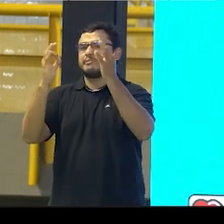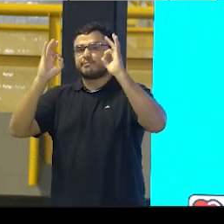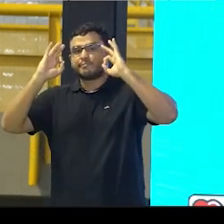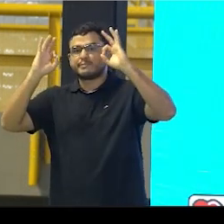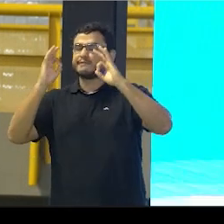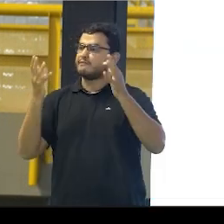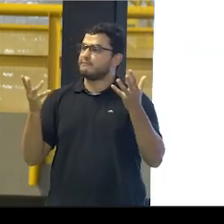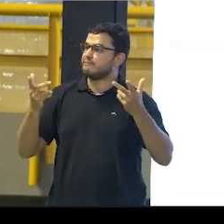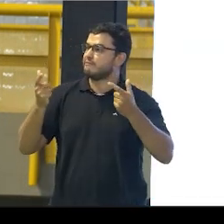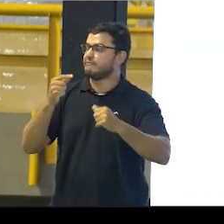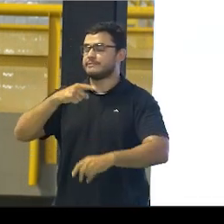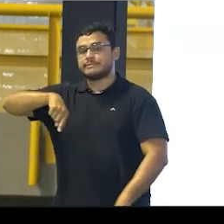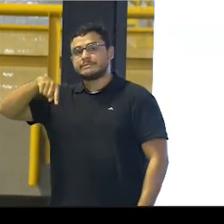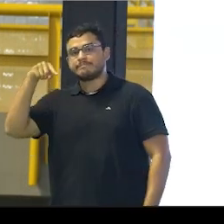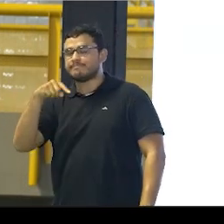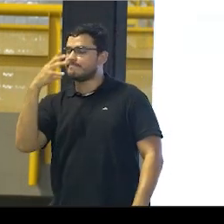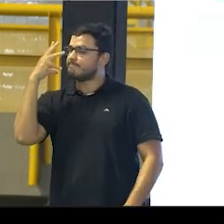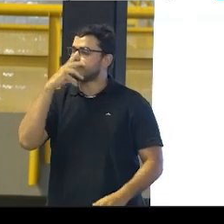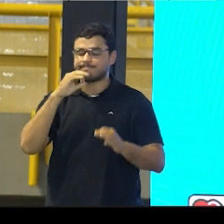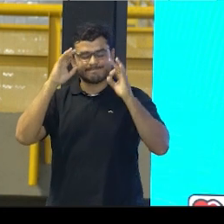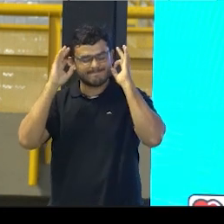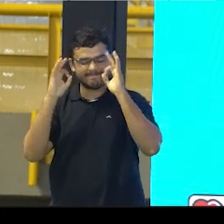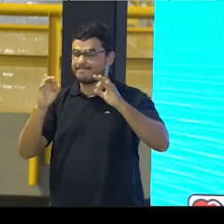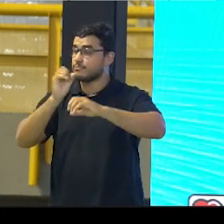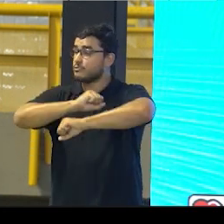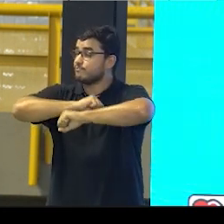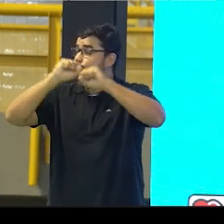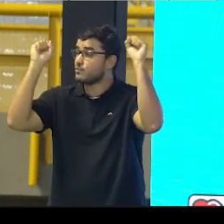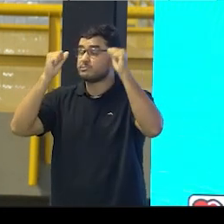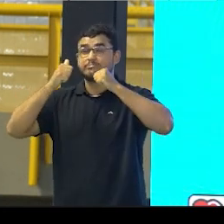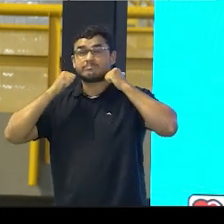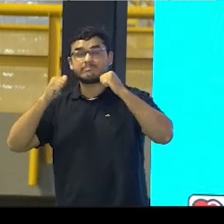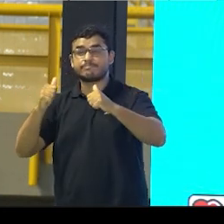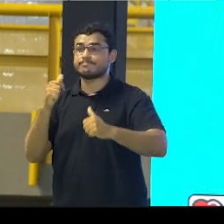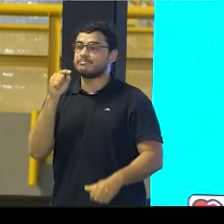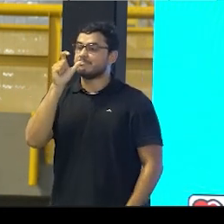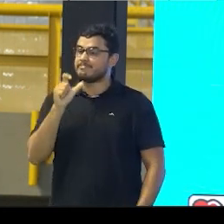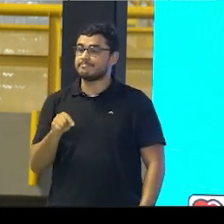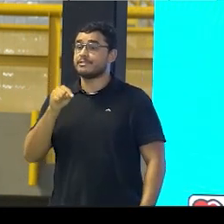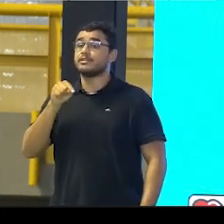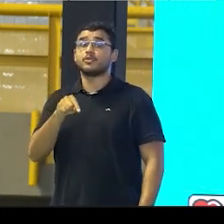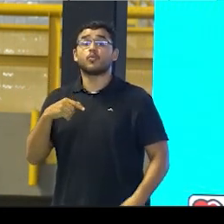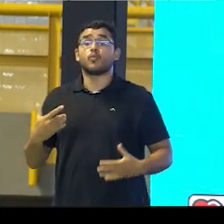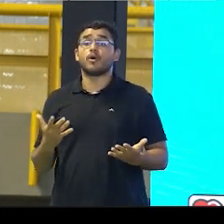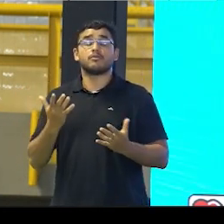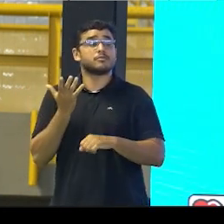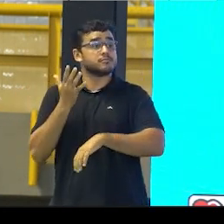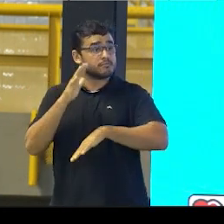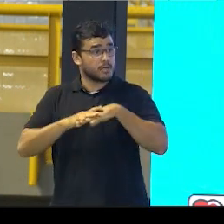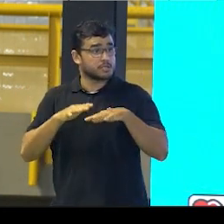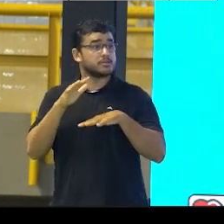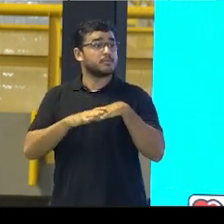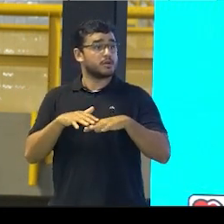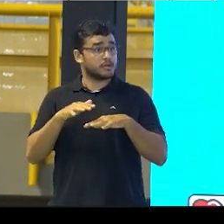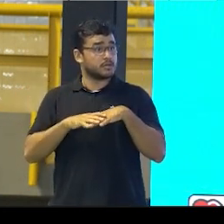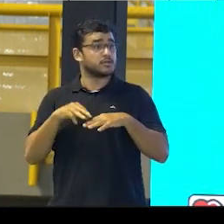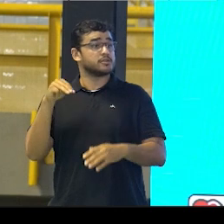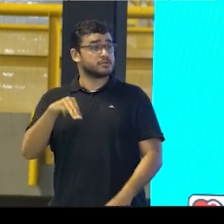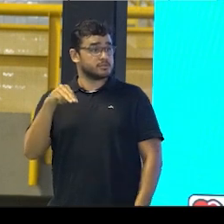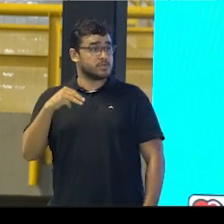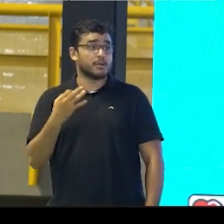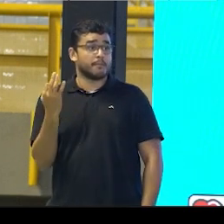divina, fantástica, endeusada, perfeita, magnífica, magnânima, a melhor de todas que só pode ser a matemática.